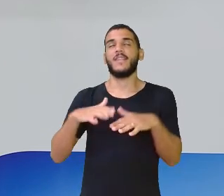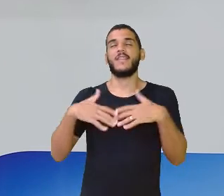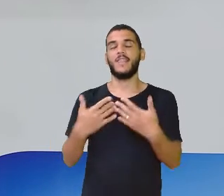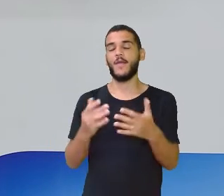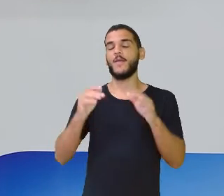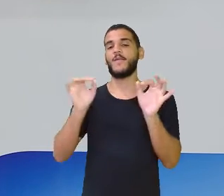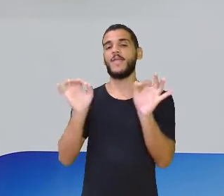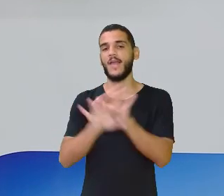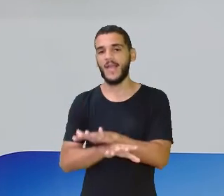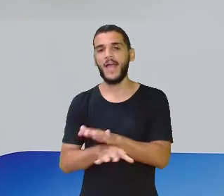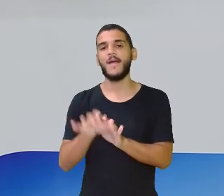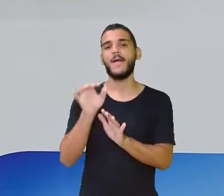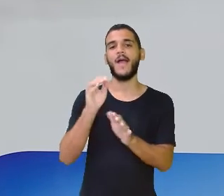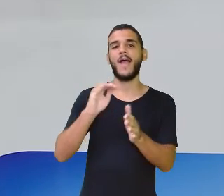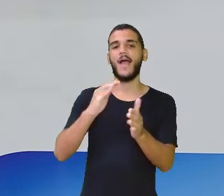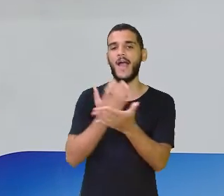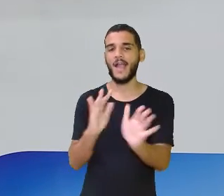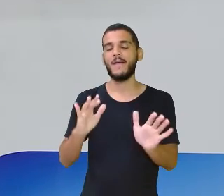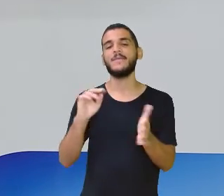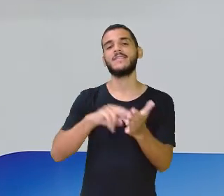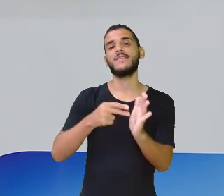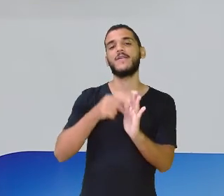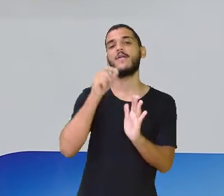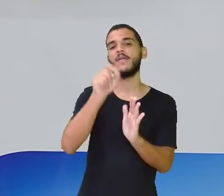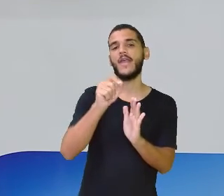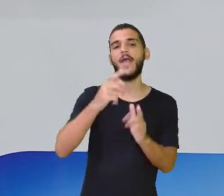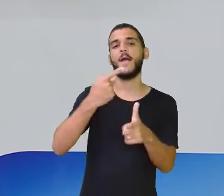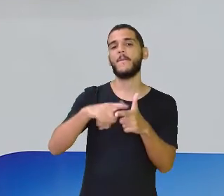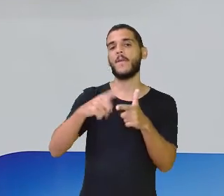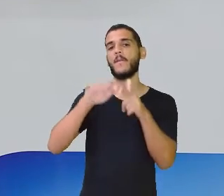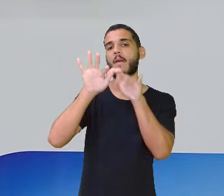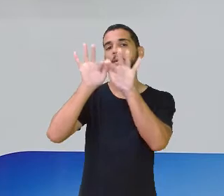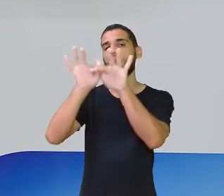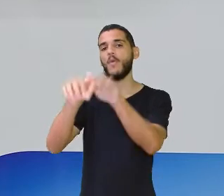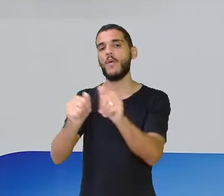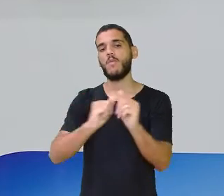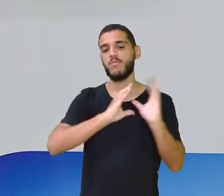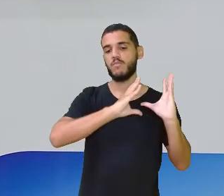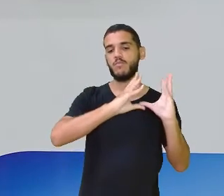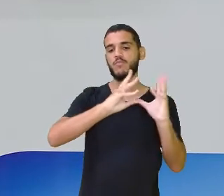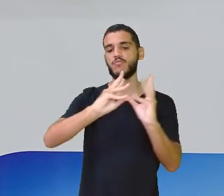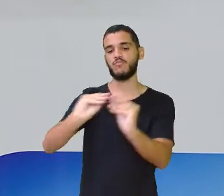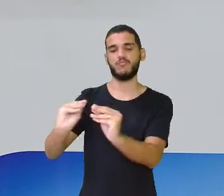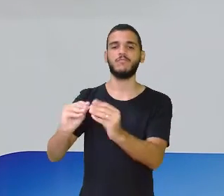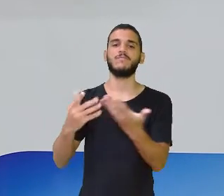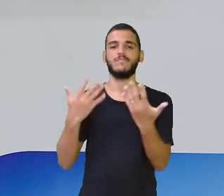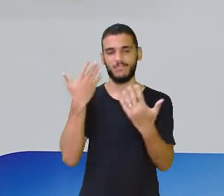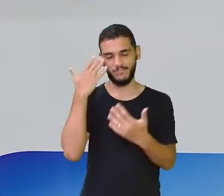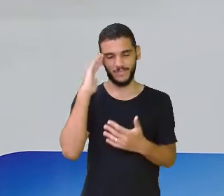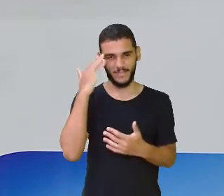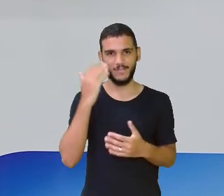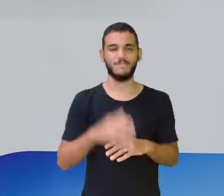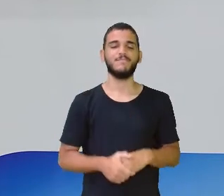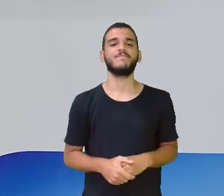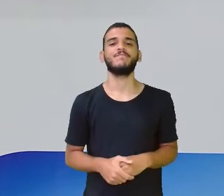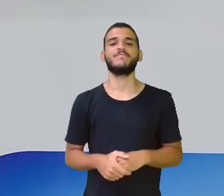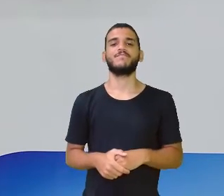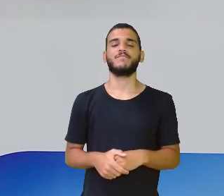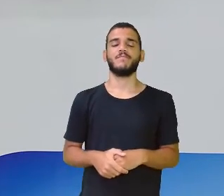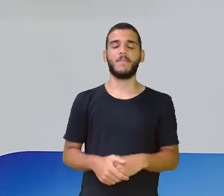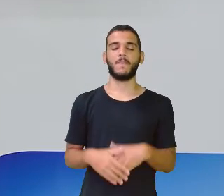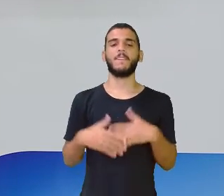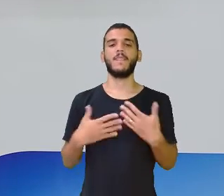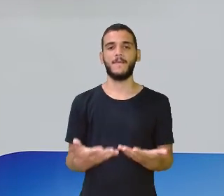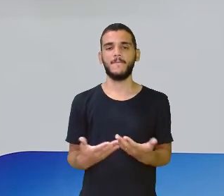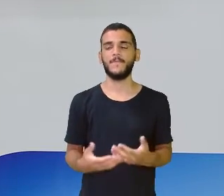quando esse problema é solucionado. No caso aqui, foi a curiosidade de vocês que foi ali dissipada quando a professora Kedma